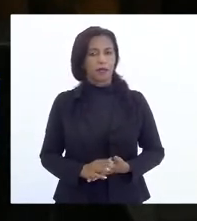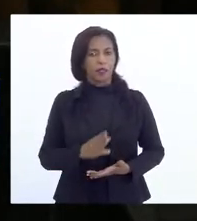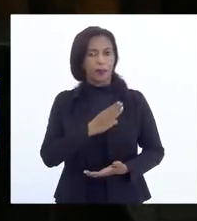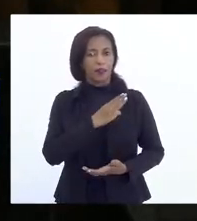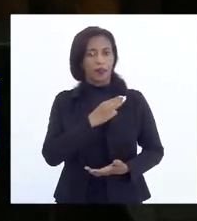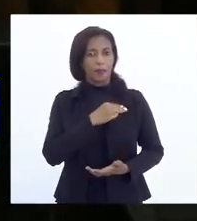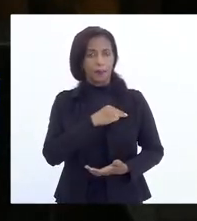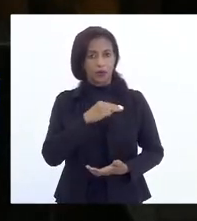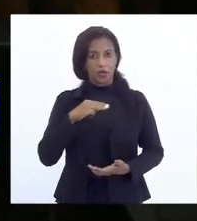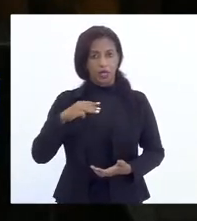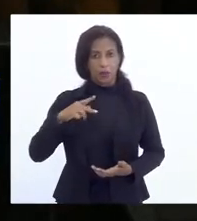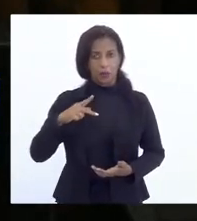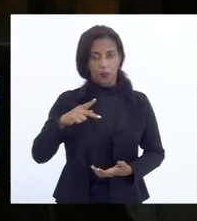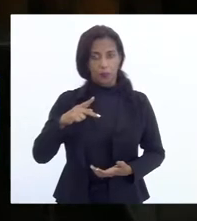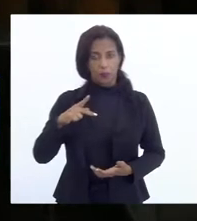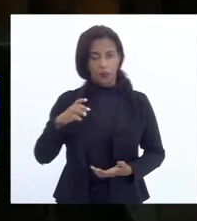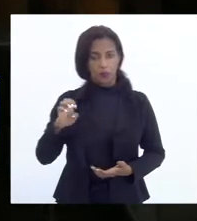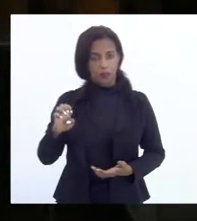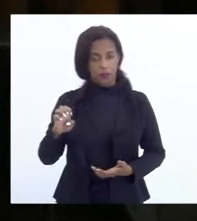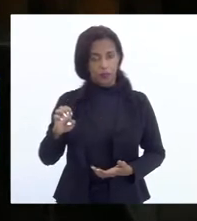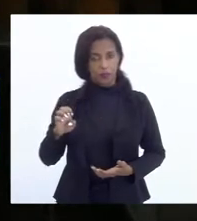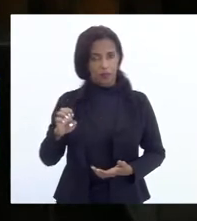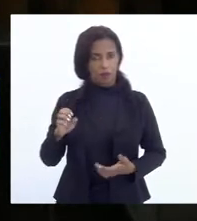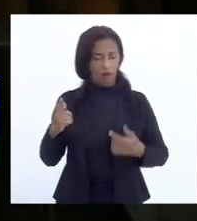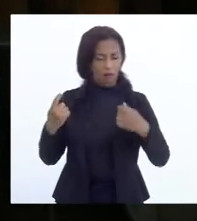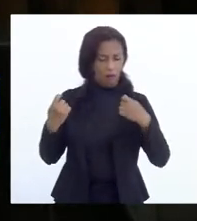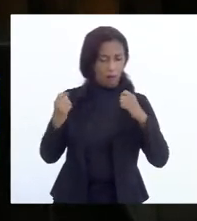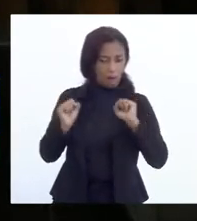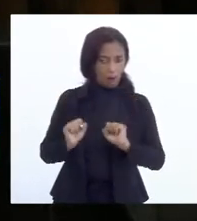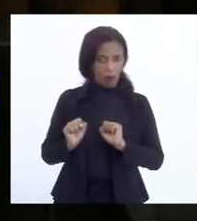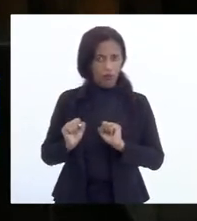Público Estadual pode e deve